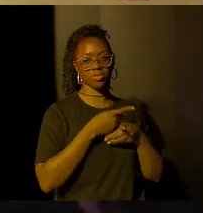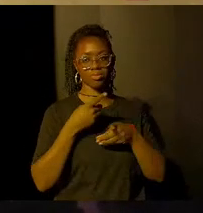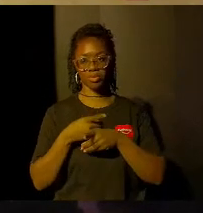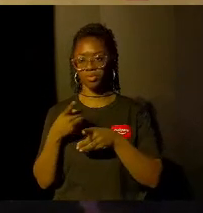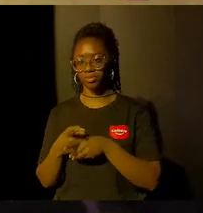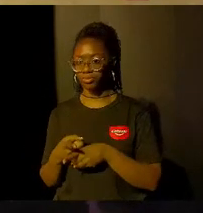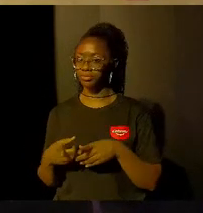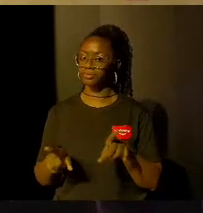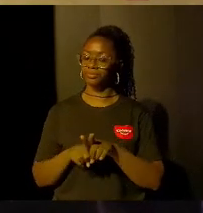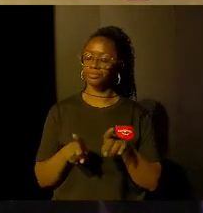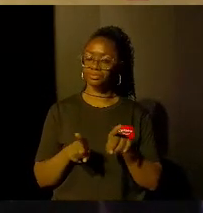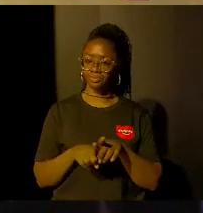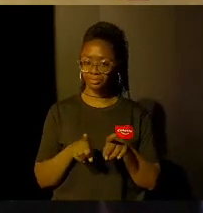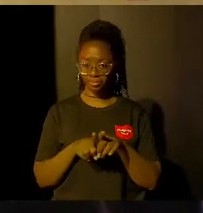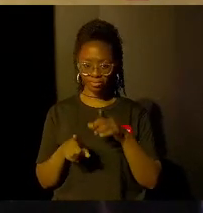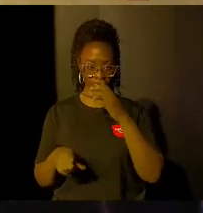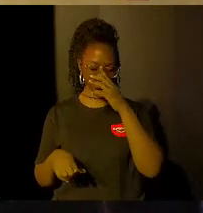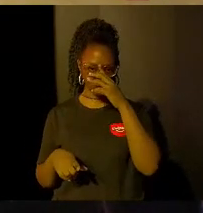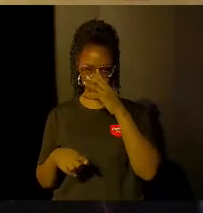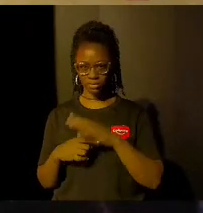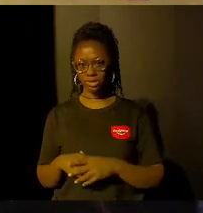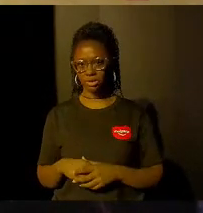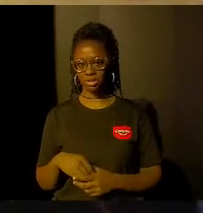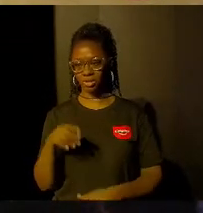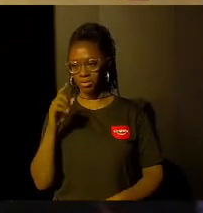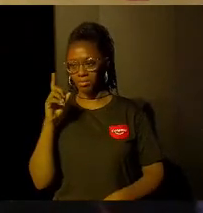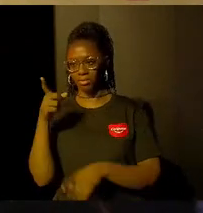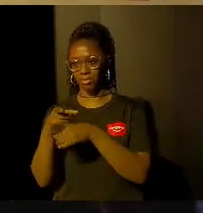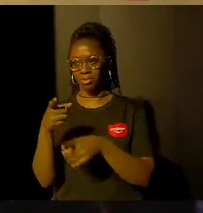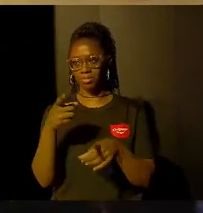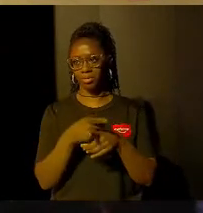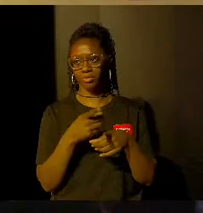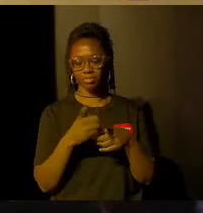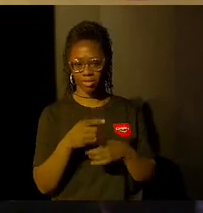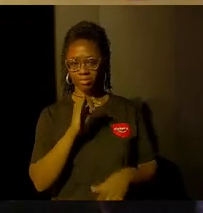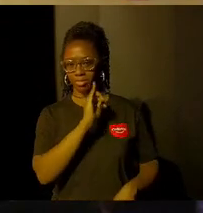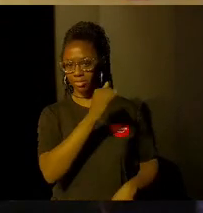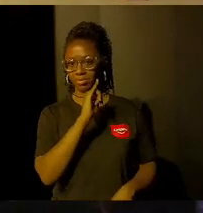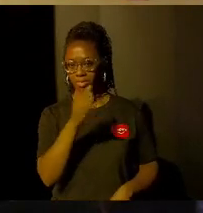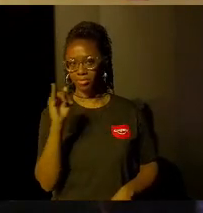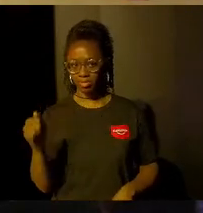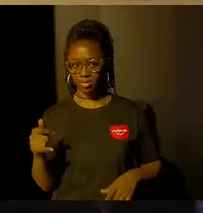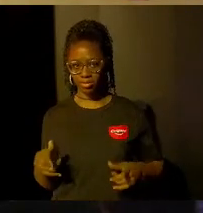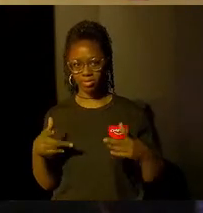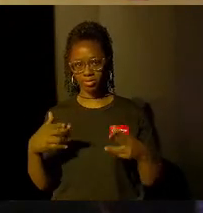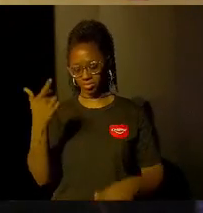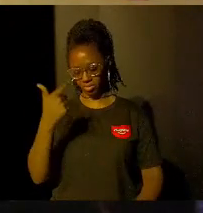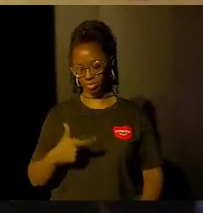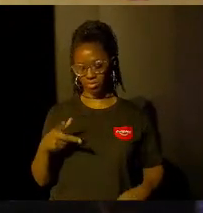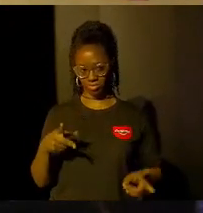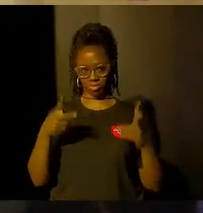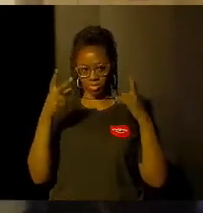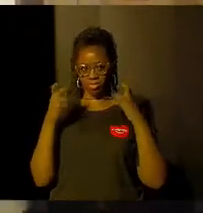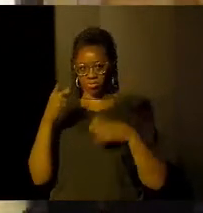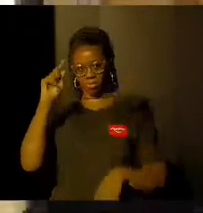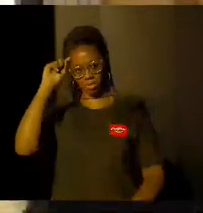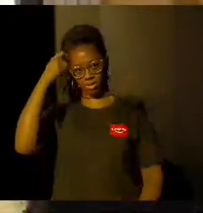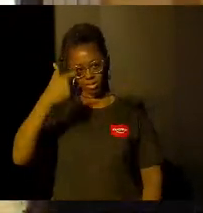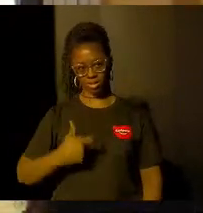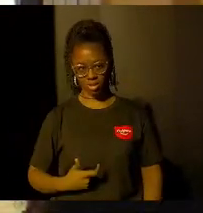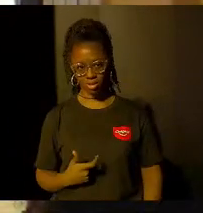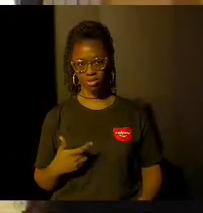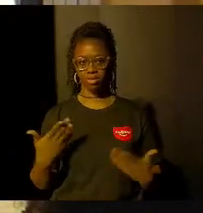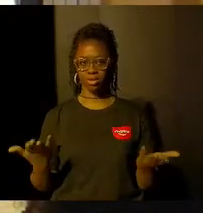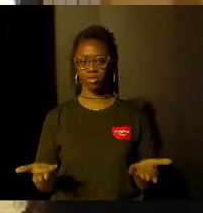que de certa maneira são descobertas que você relata um pouco no quando me descobri Negra Então eu queria começar